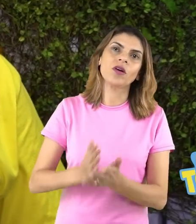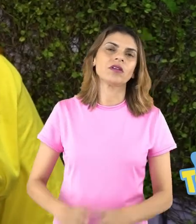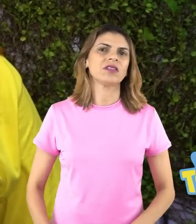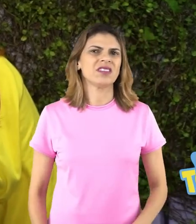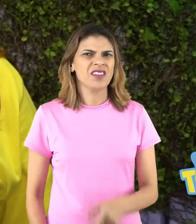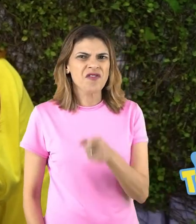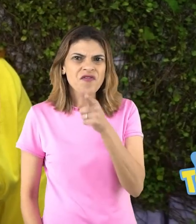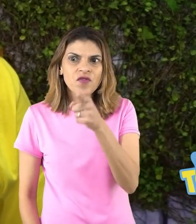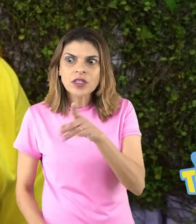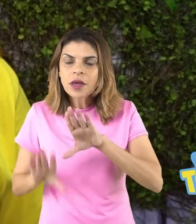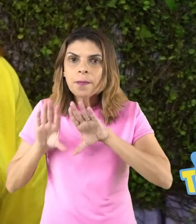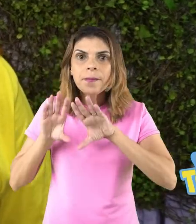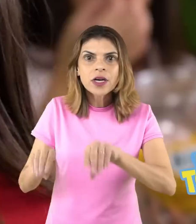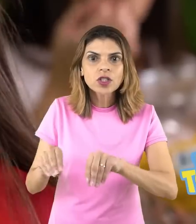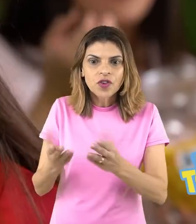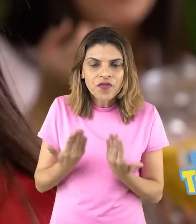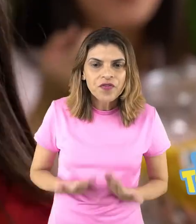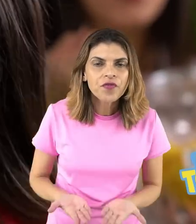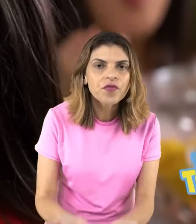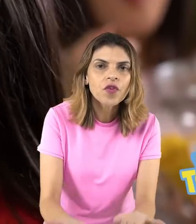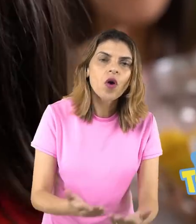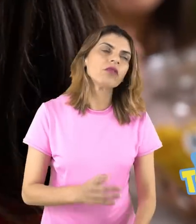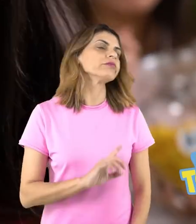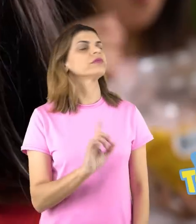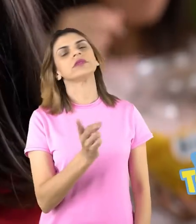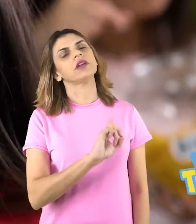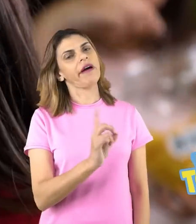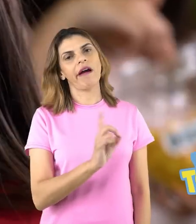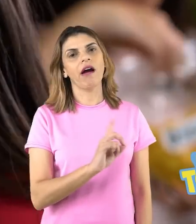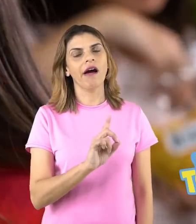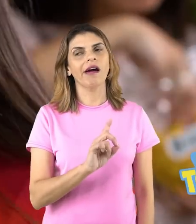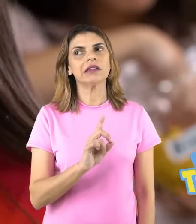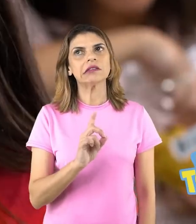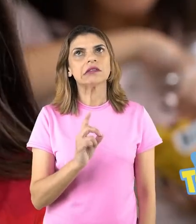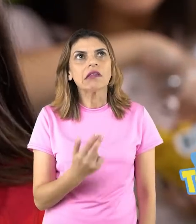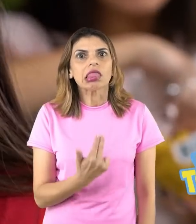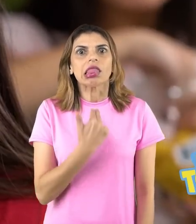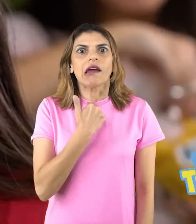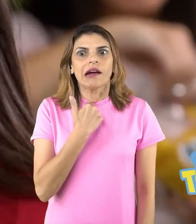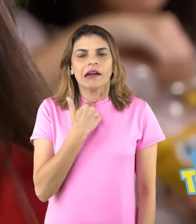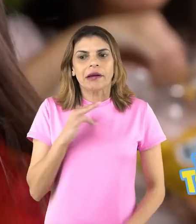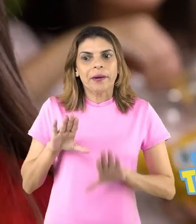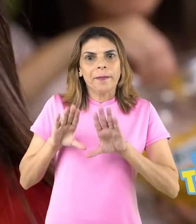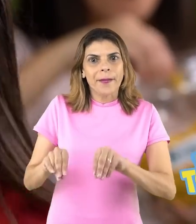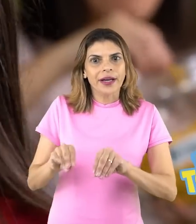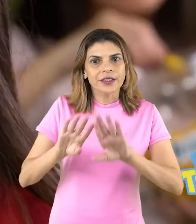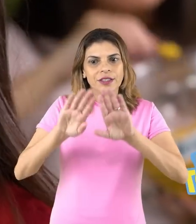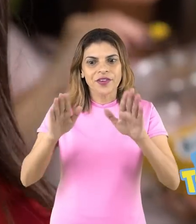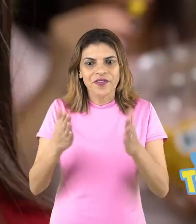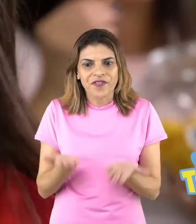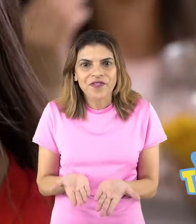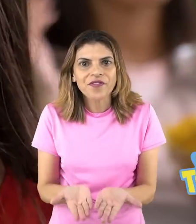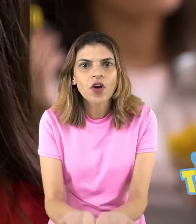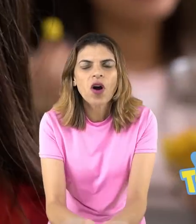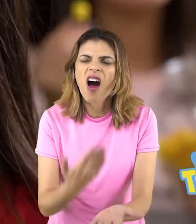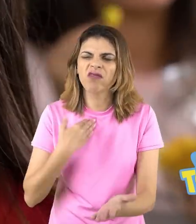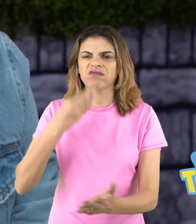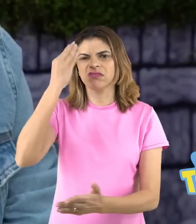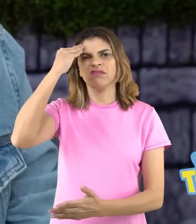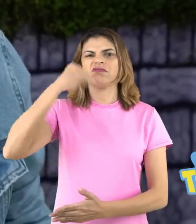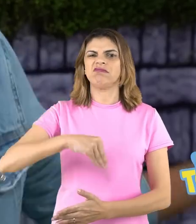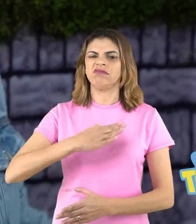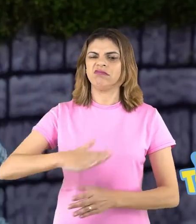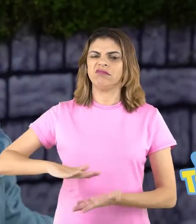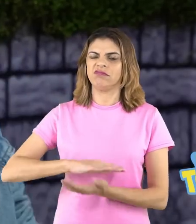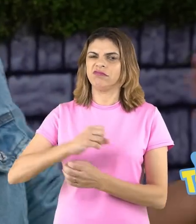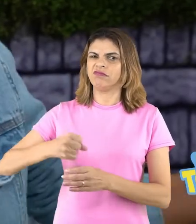você mexeu no forno não né quando eu vi que eu precisava mexer no forno eu desisti de fazer o meu bolo